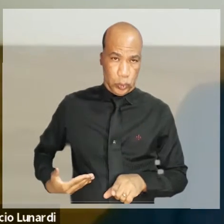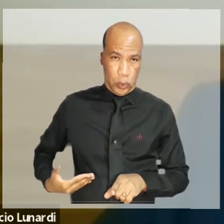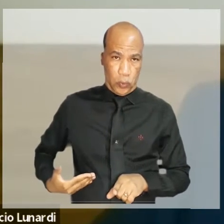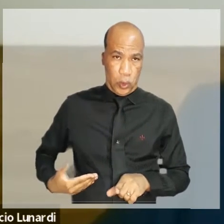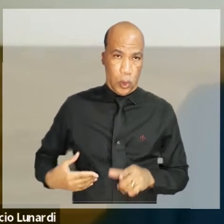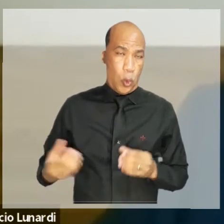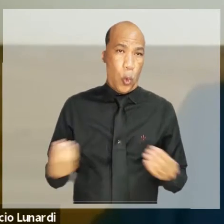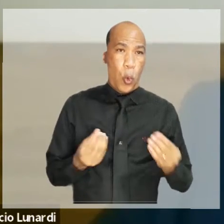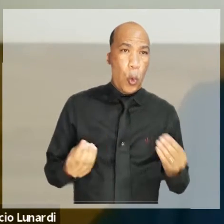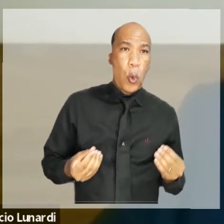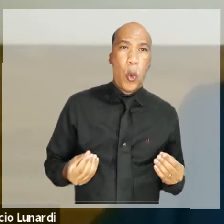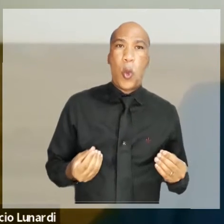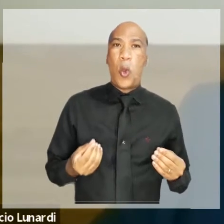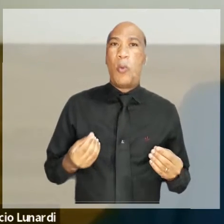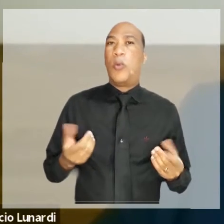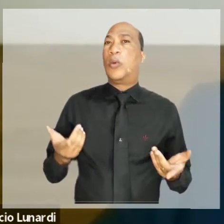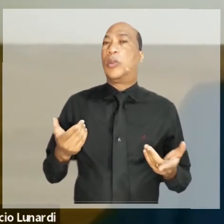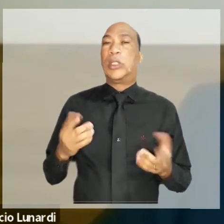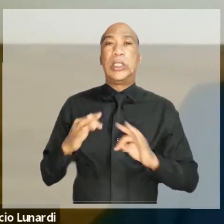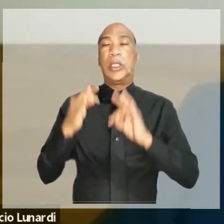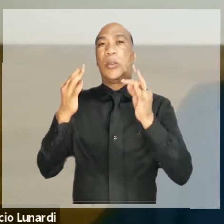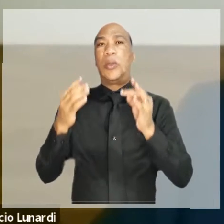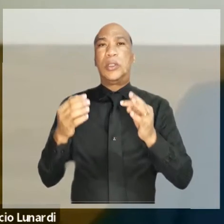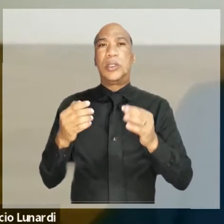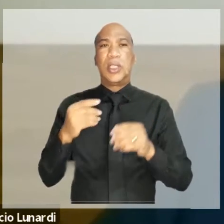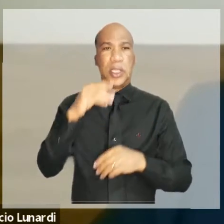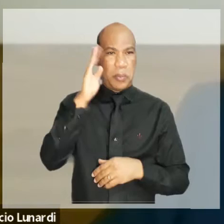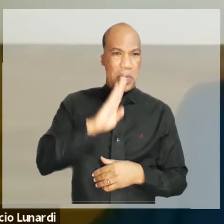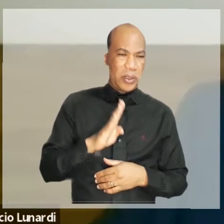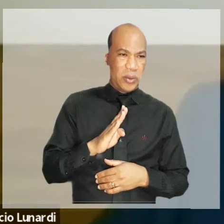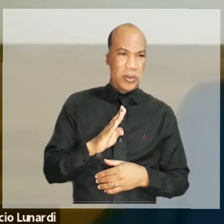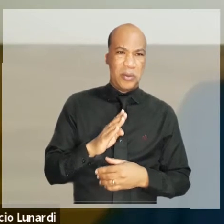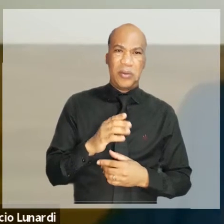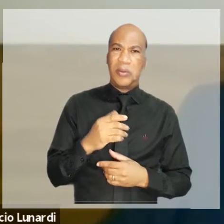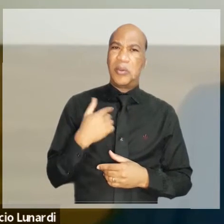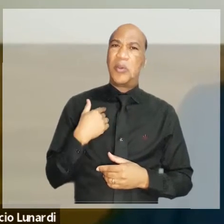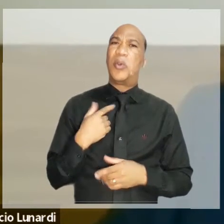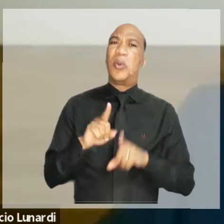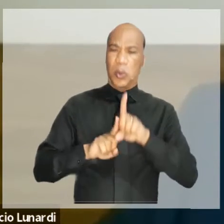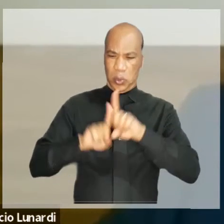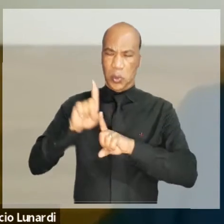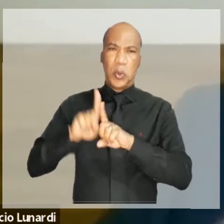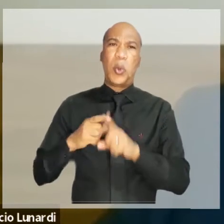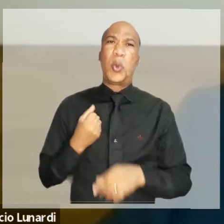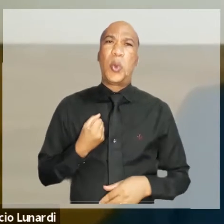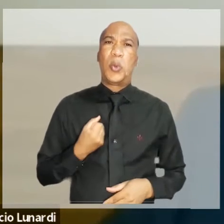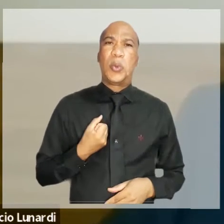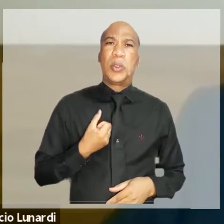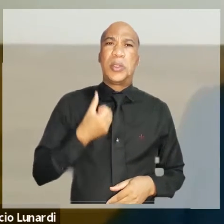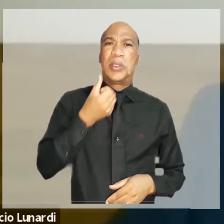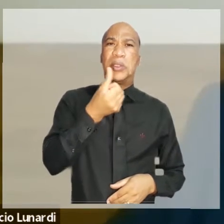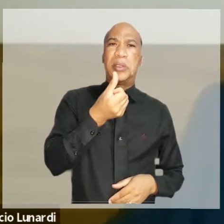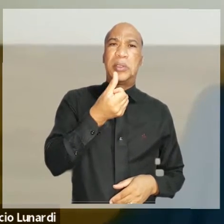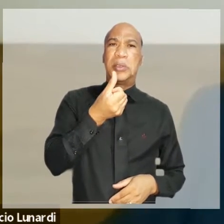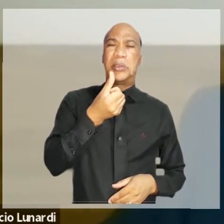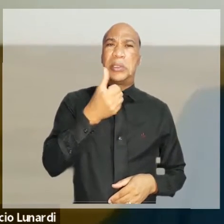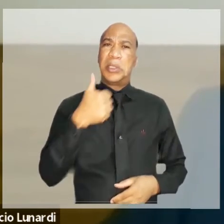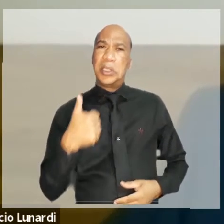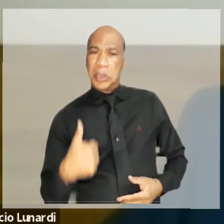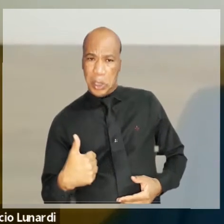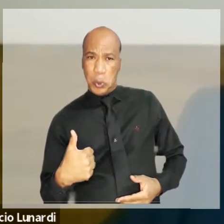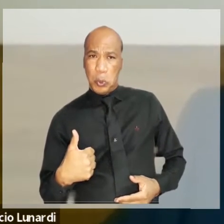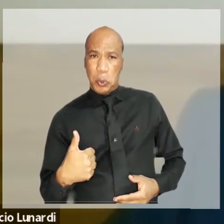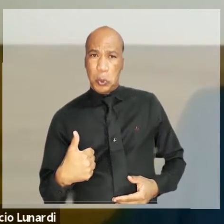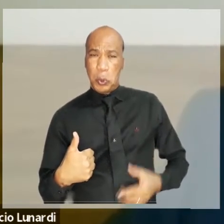em 63º lugar, né? Você poderia dar o contexto disso e o que a